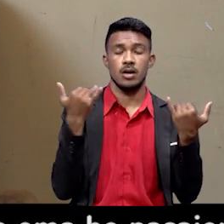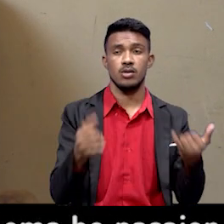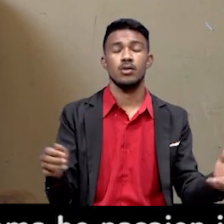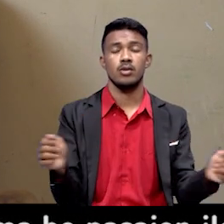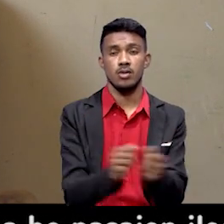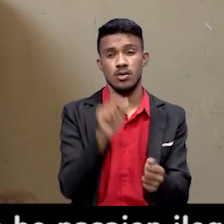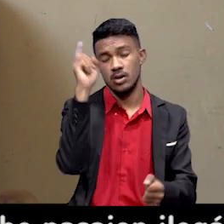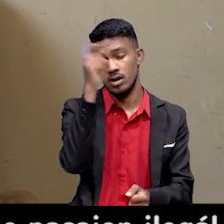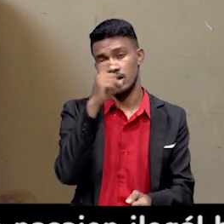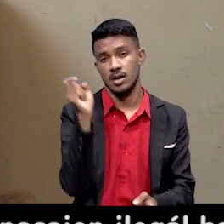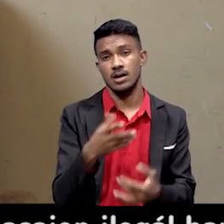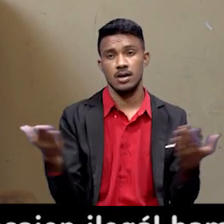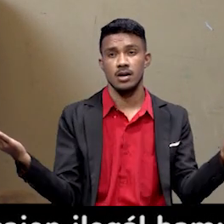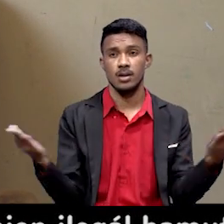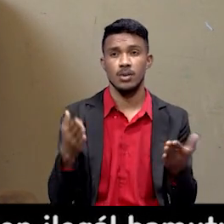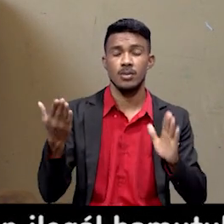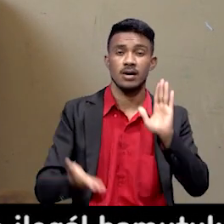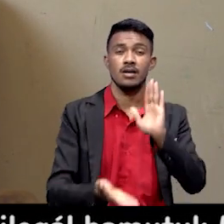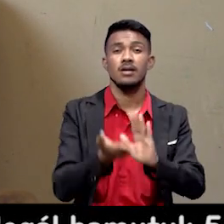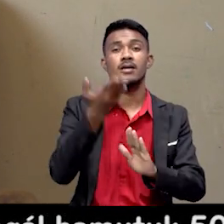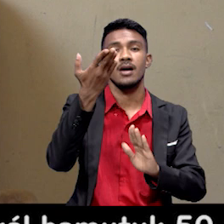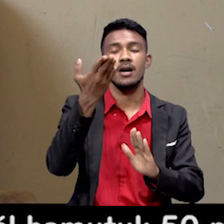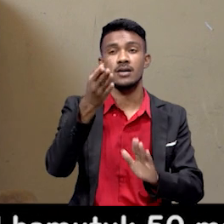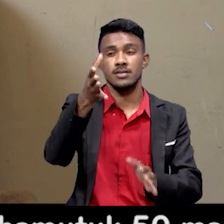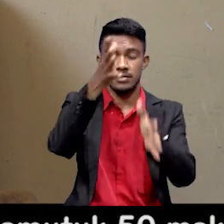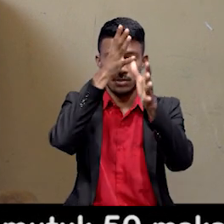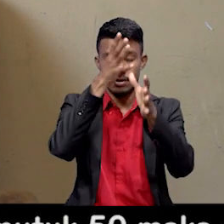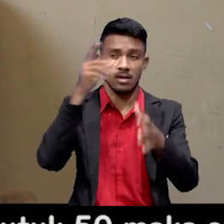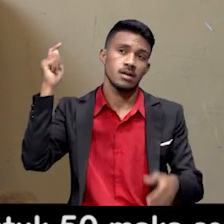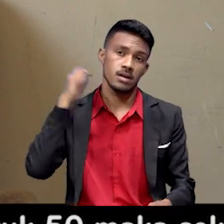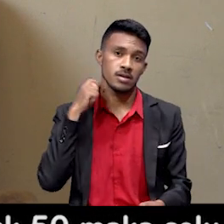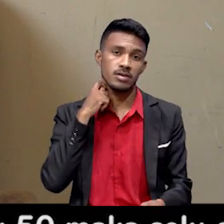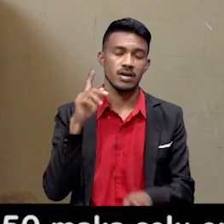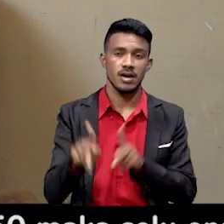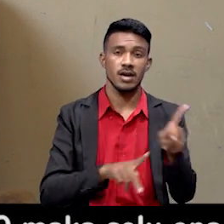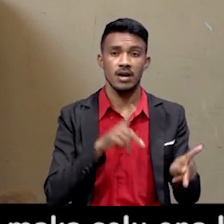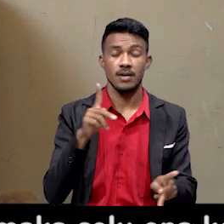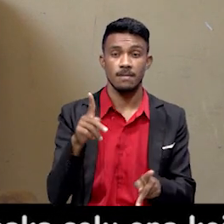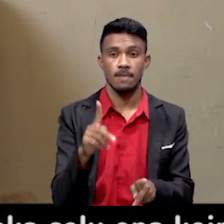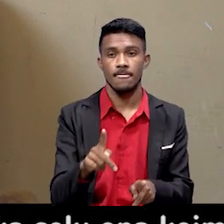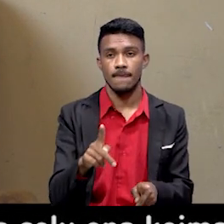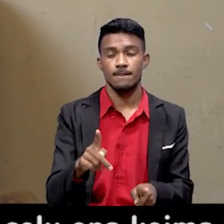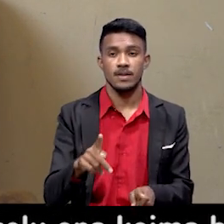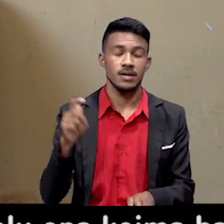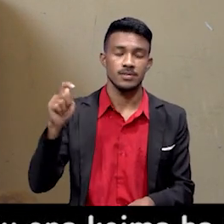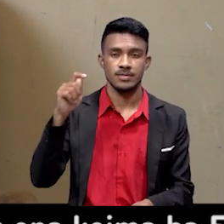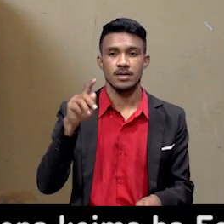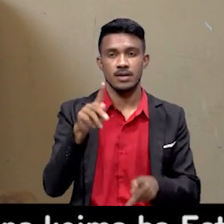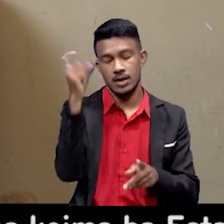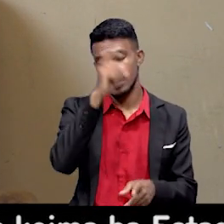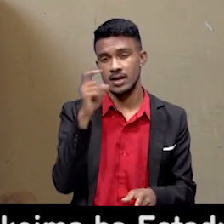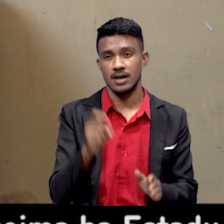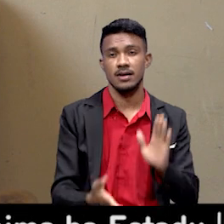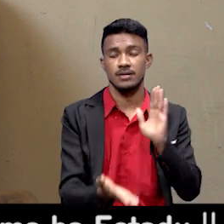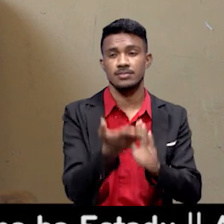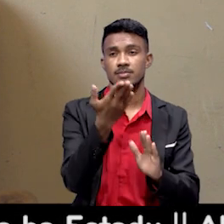maka idade avançada biasa pensau ne aplica ba emai sira idade avançada emai sira nessa reforma